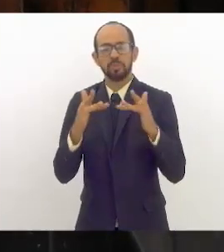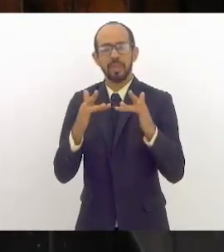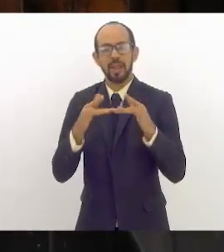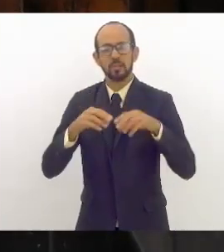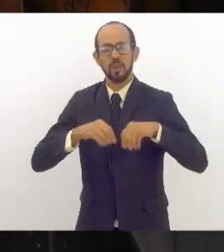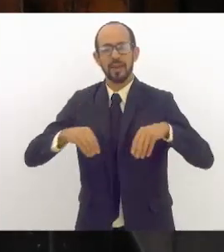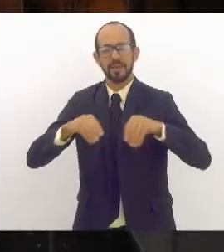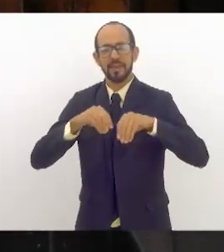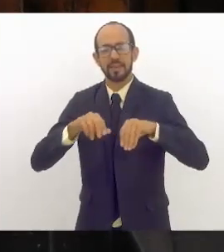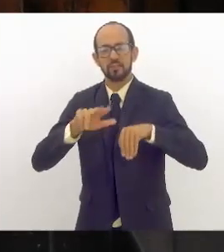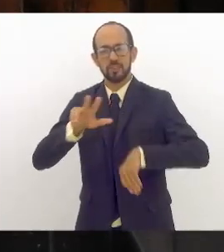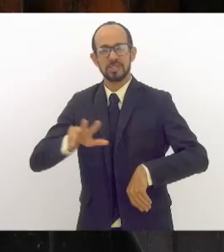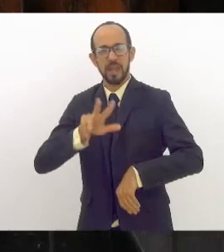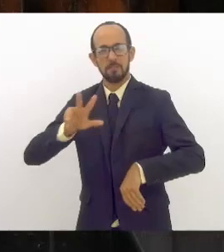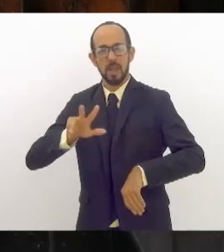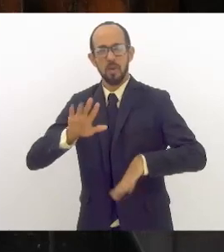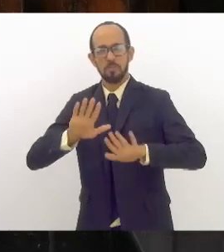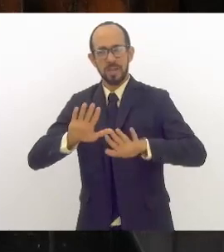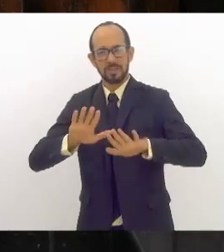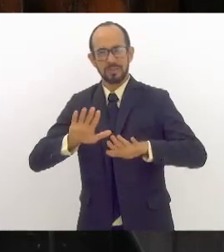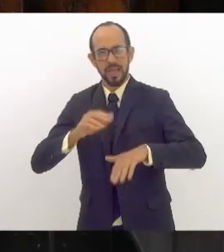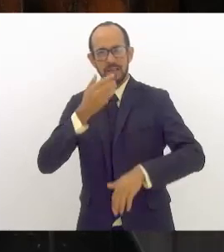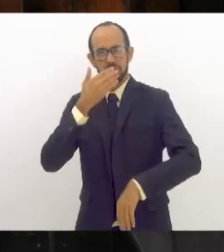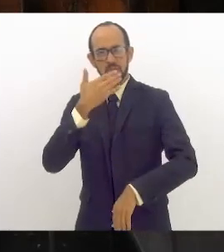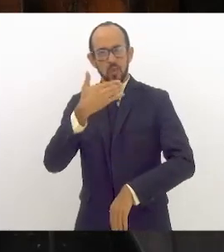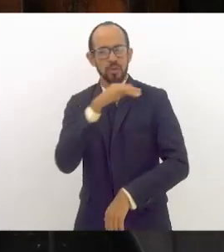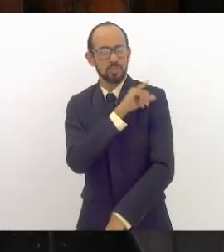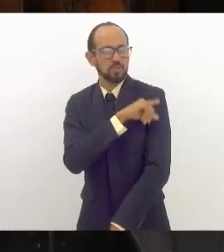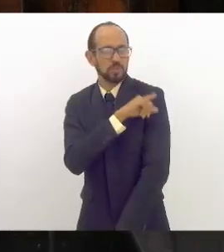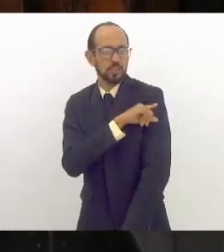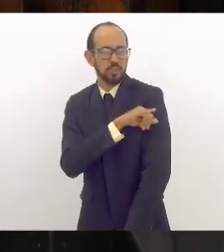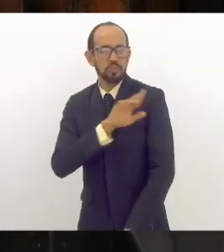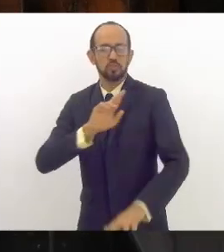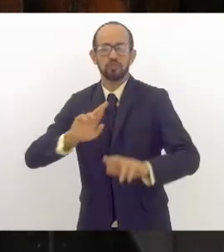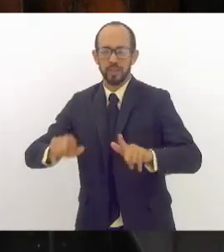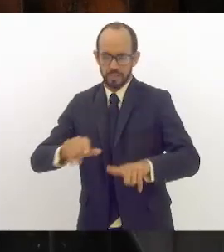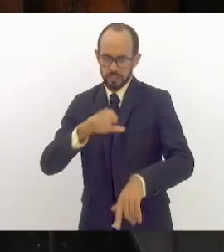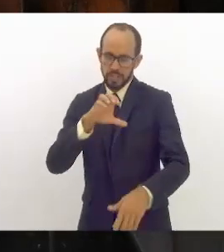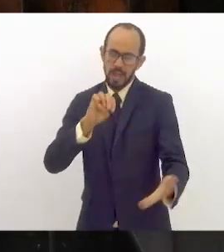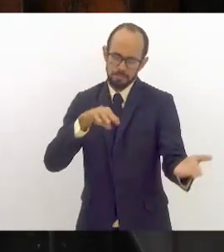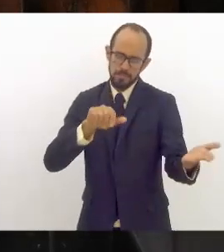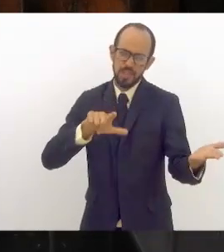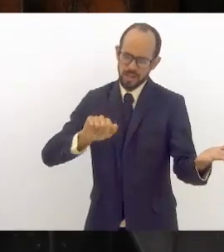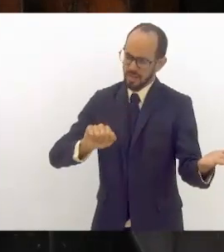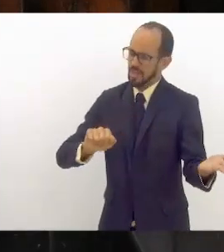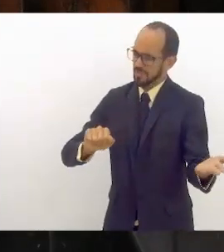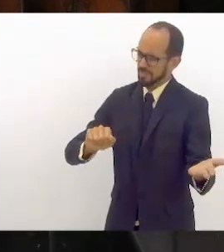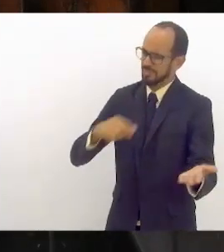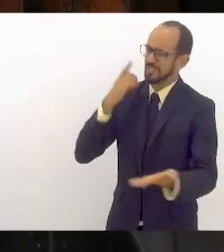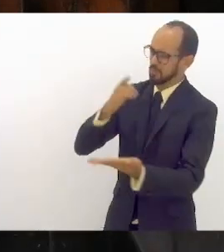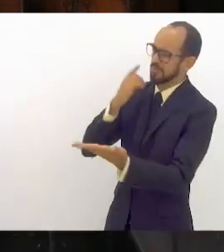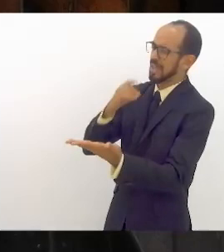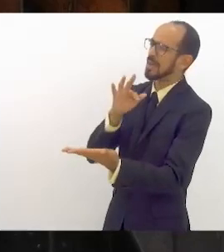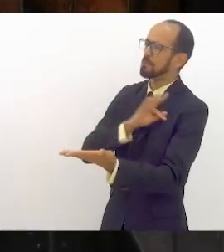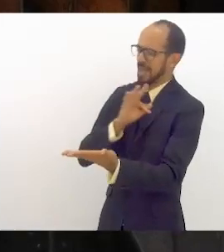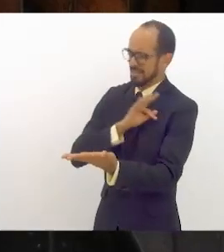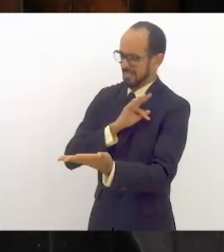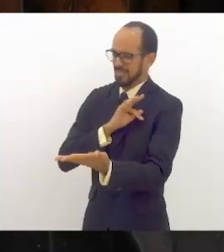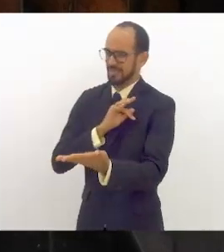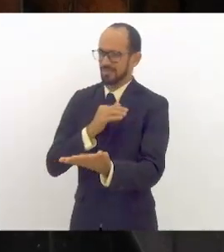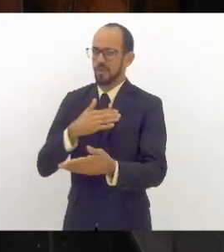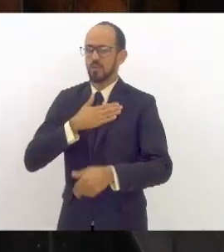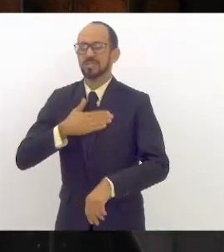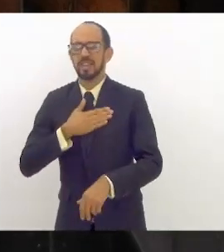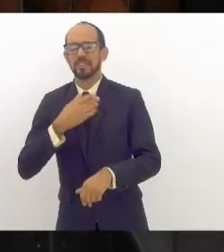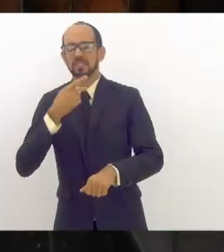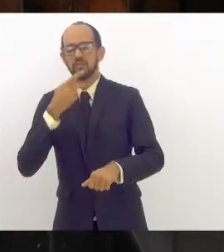Vila Isabel Mas Camila as cores do Rio de Janeiro são outras deputada Marta eu queria dizer que o